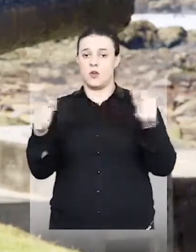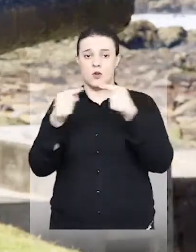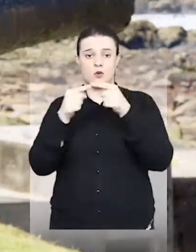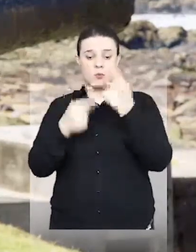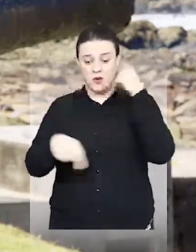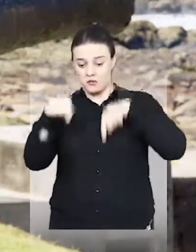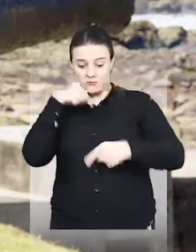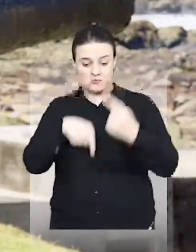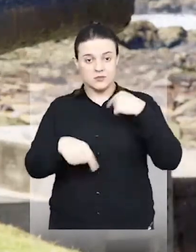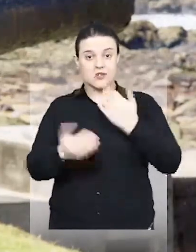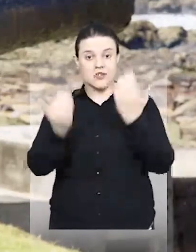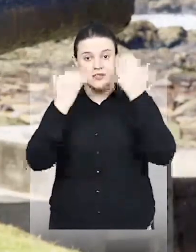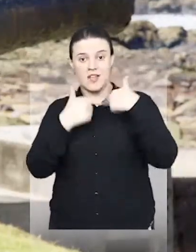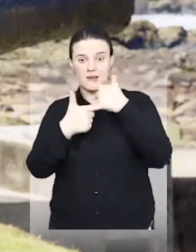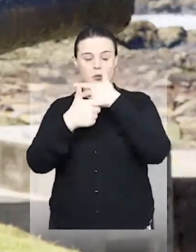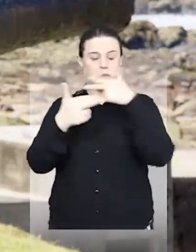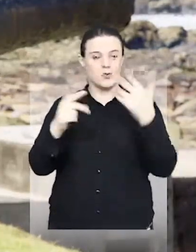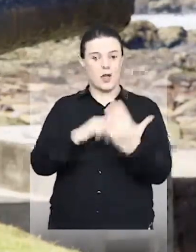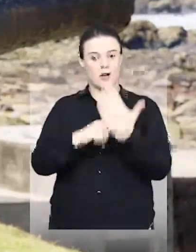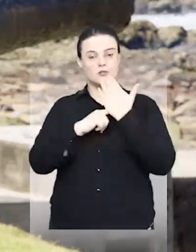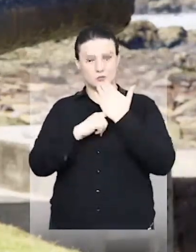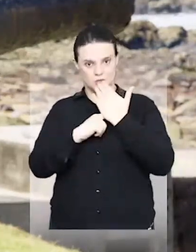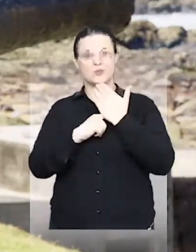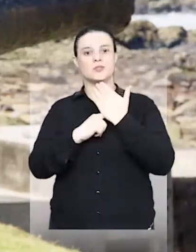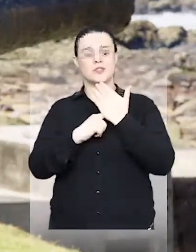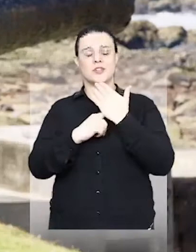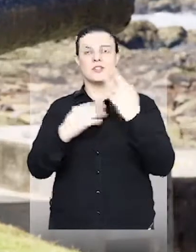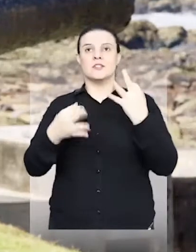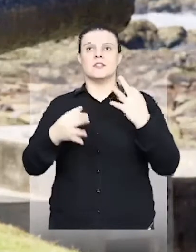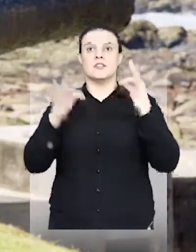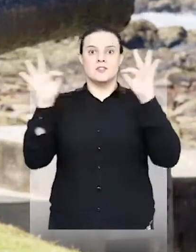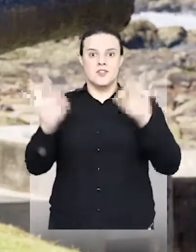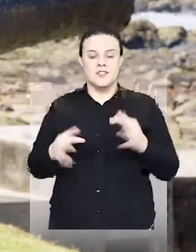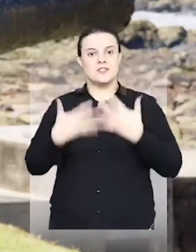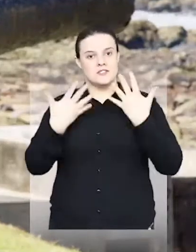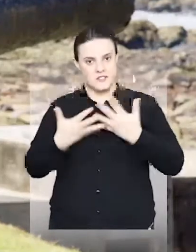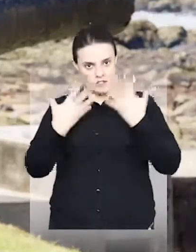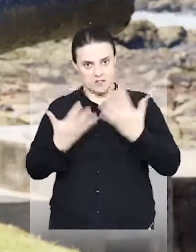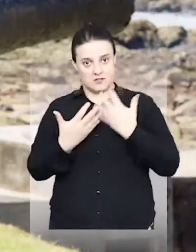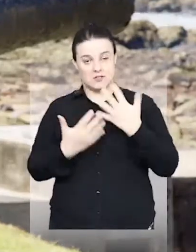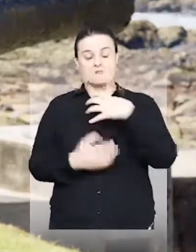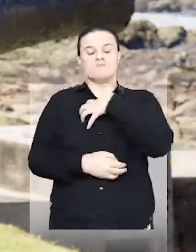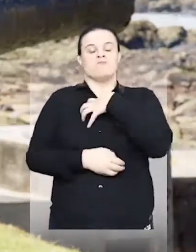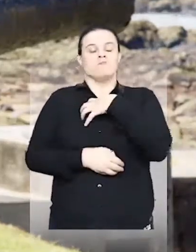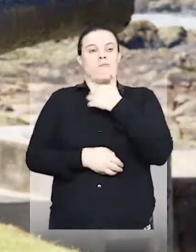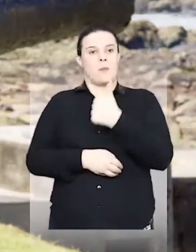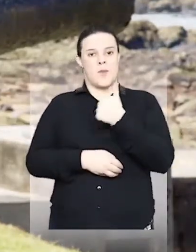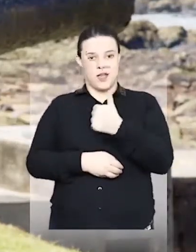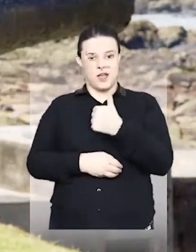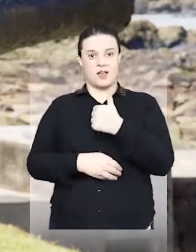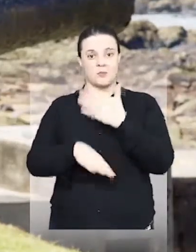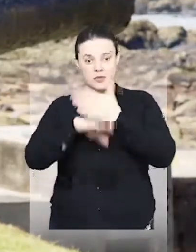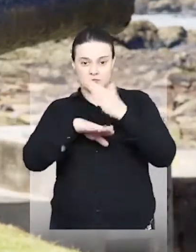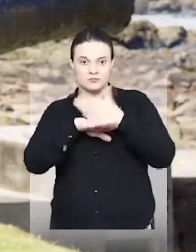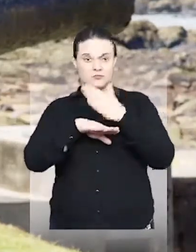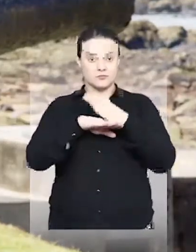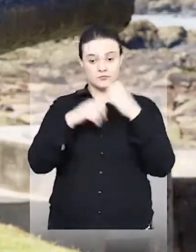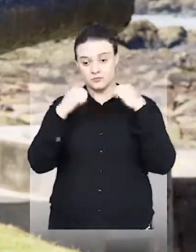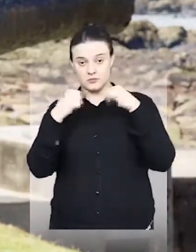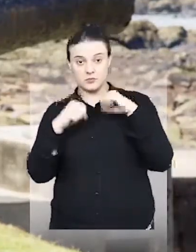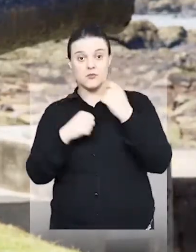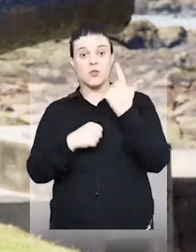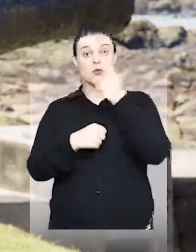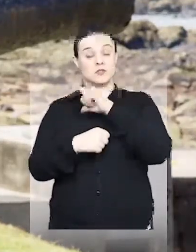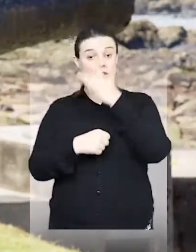questão hormonal, dopamina, serotonina, endorfina, que são os hormônios da felicidade, e quando você, sensação de bem-estar, quando você está praticando